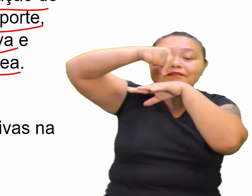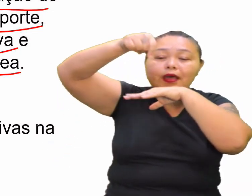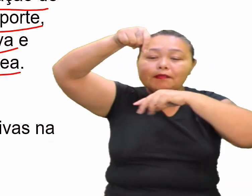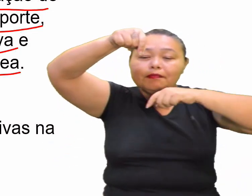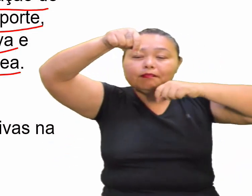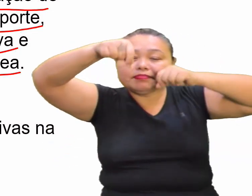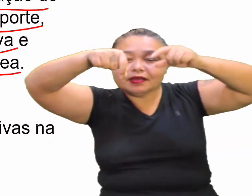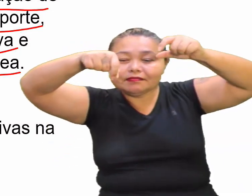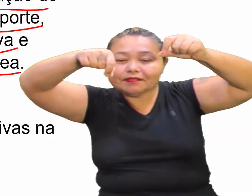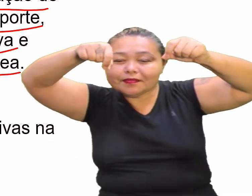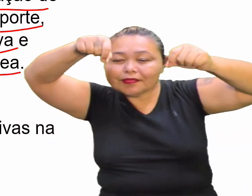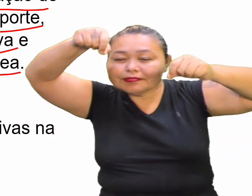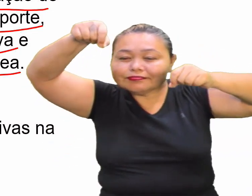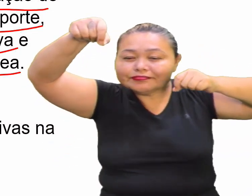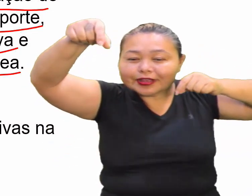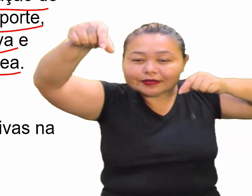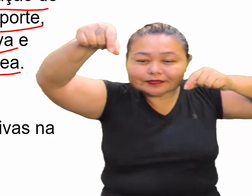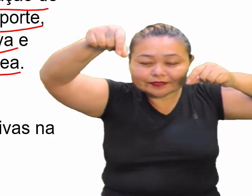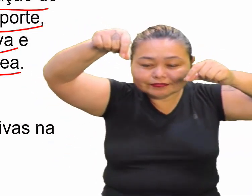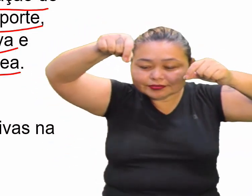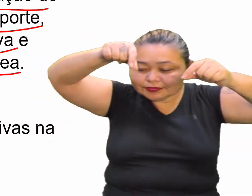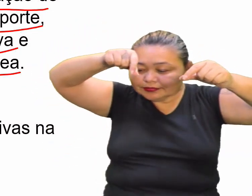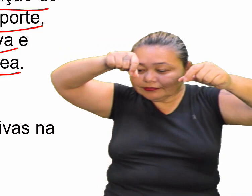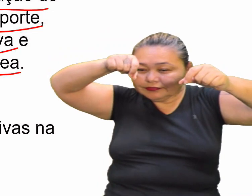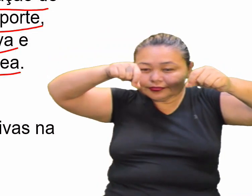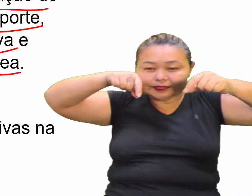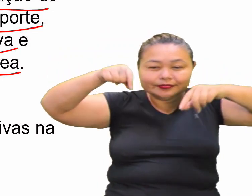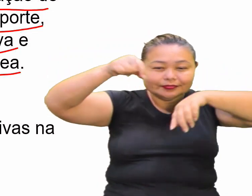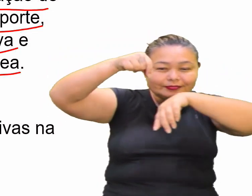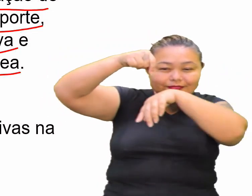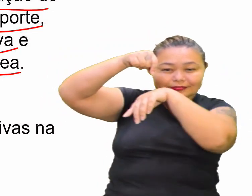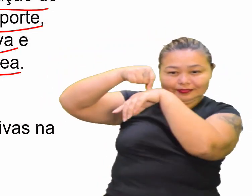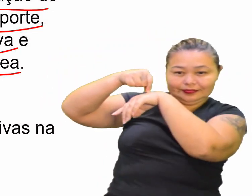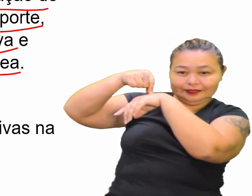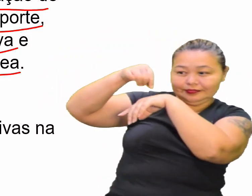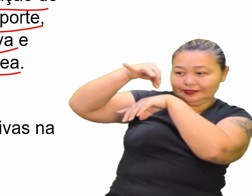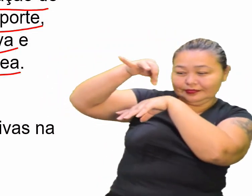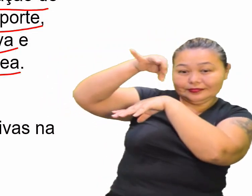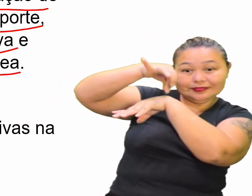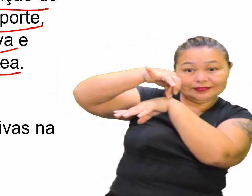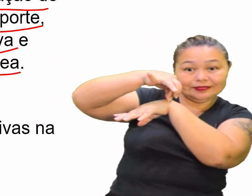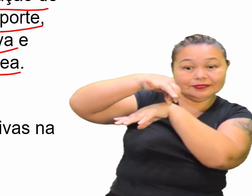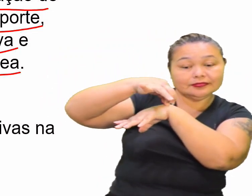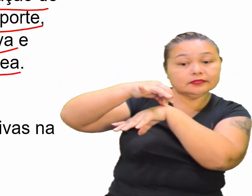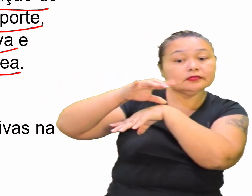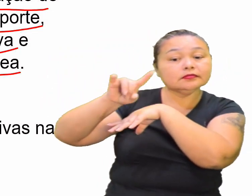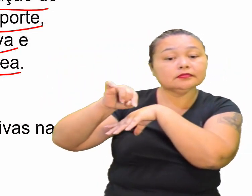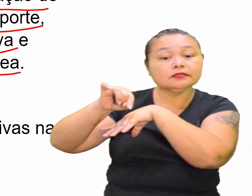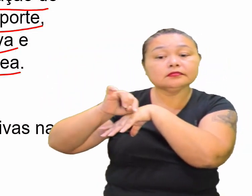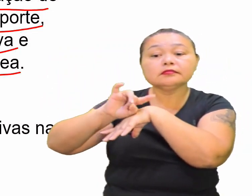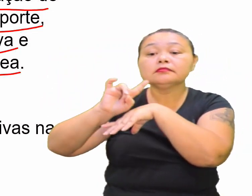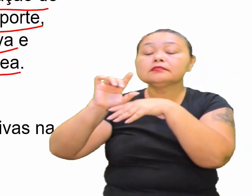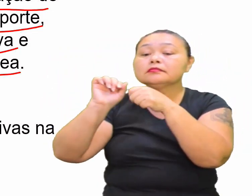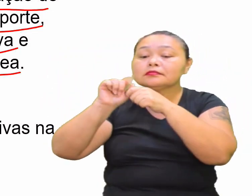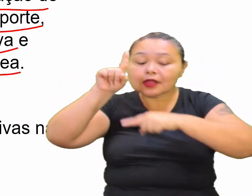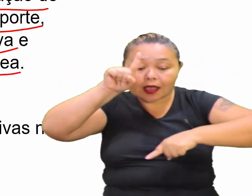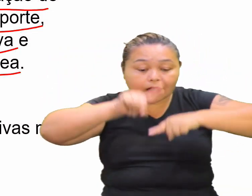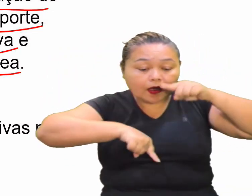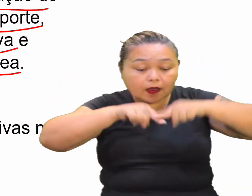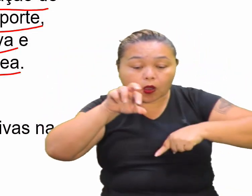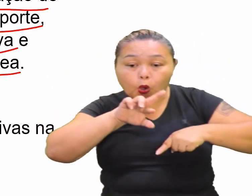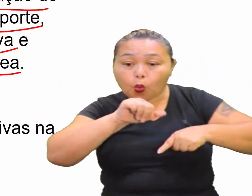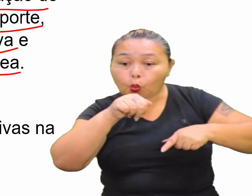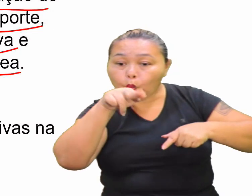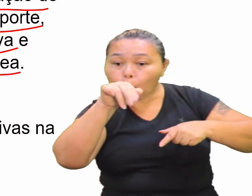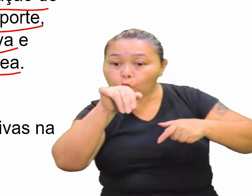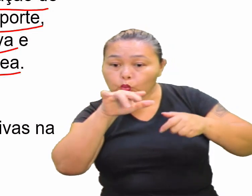a... Olha aí, a predar alguns insetos, né? E ali, através, por exemplo, ali da matéria orgânica,